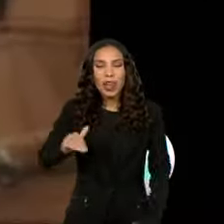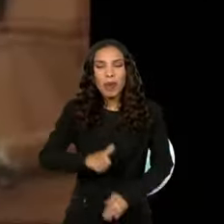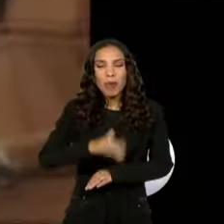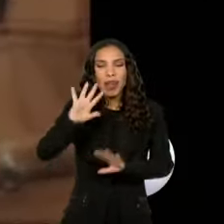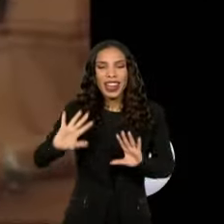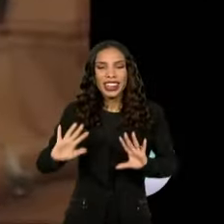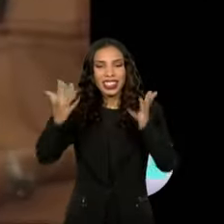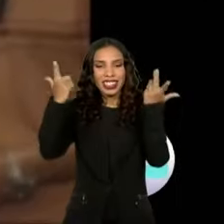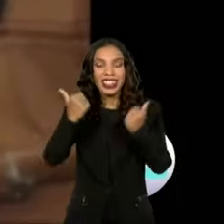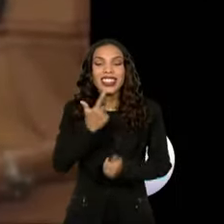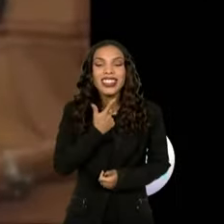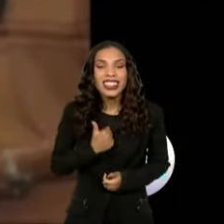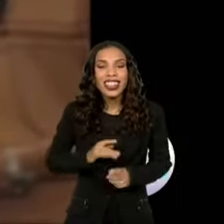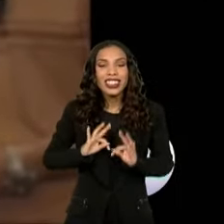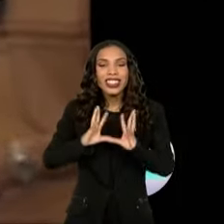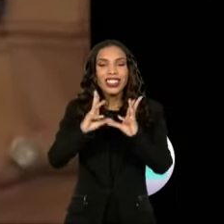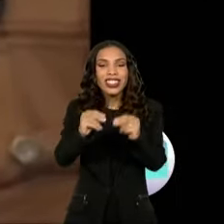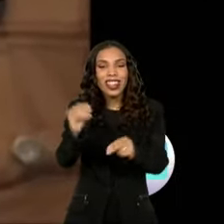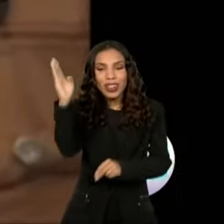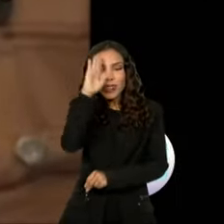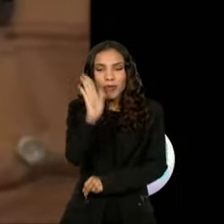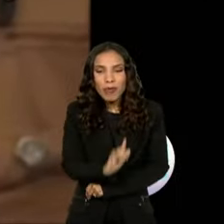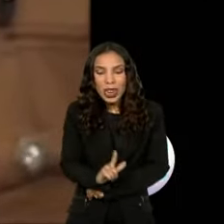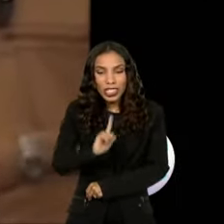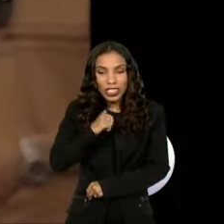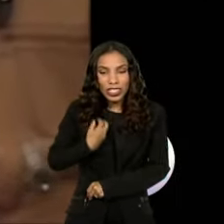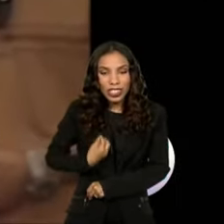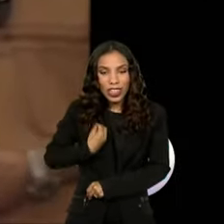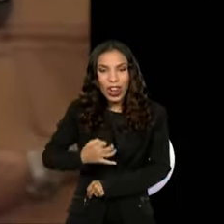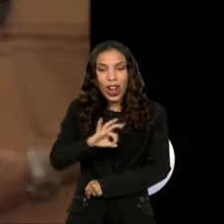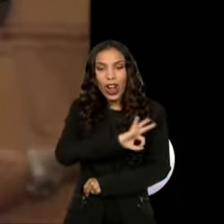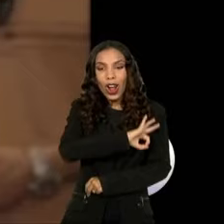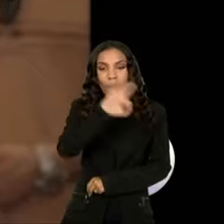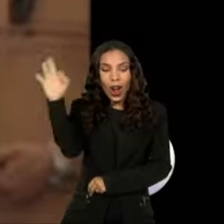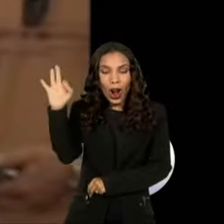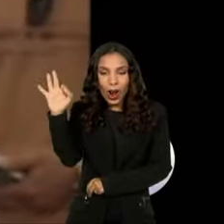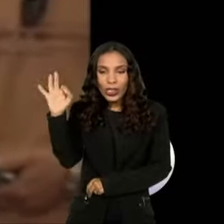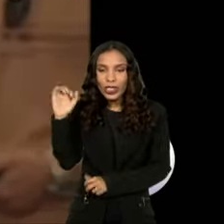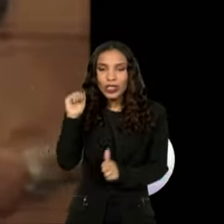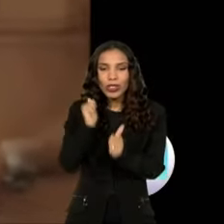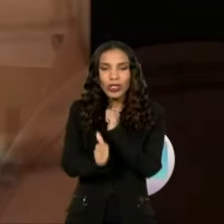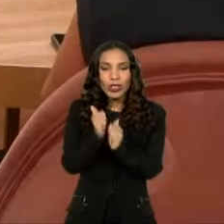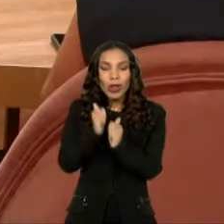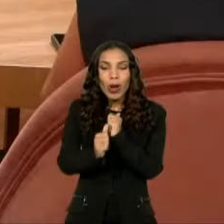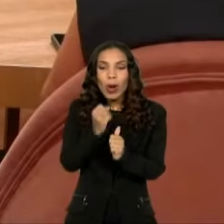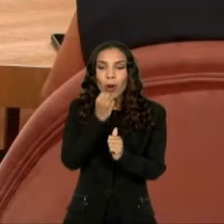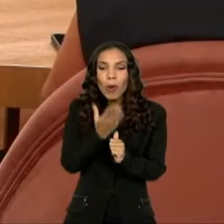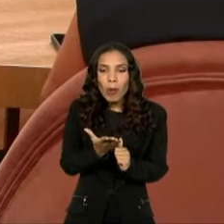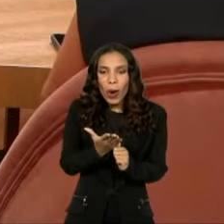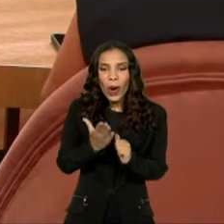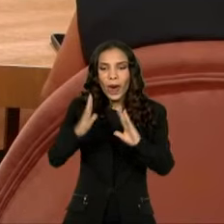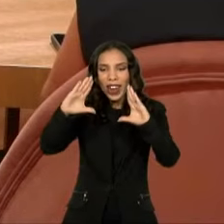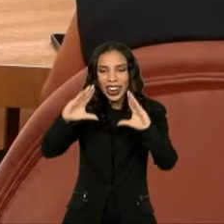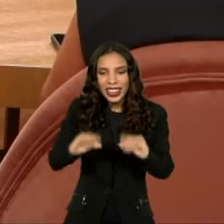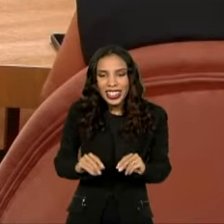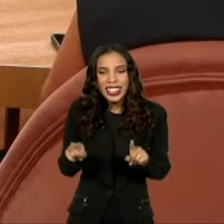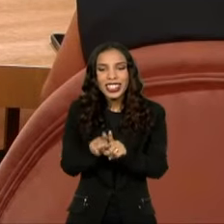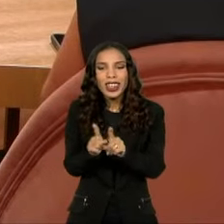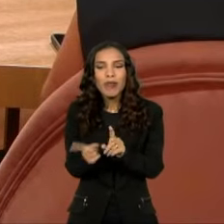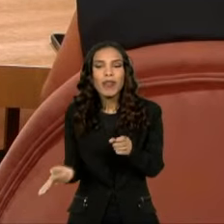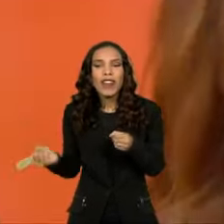festa. Nós desejamos a todos vocês aí no Brasil um ótimo jogo, um bom fim de noite e voltamos aos estúdios do Fantástico com Zeca